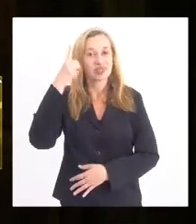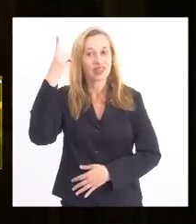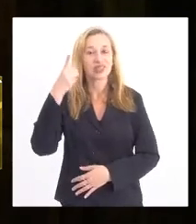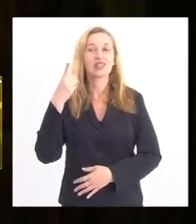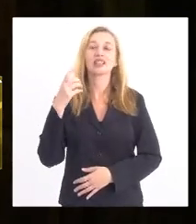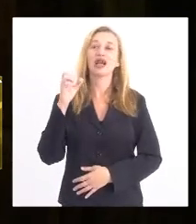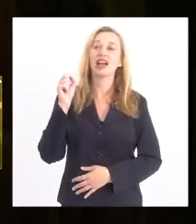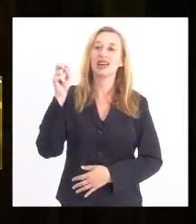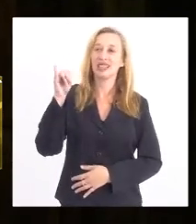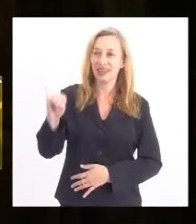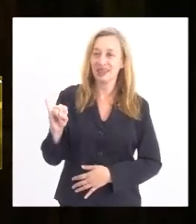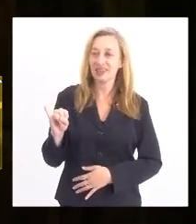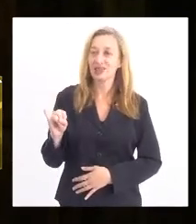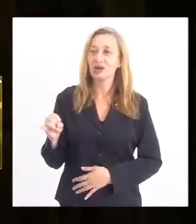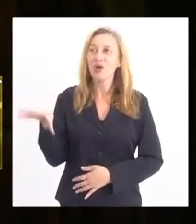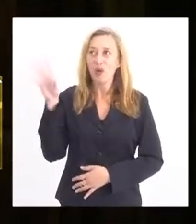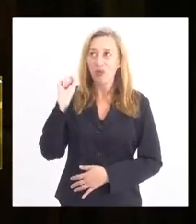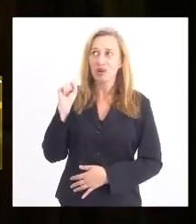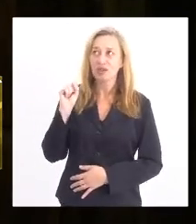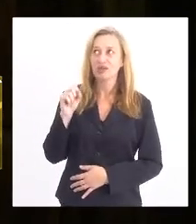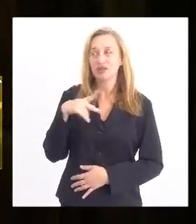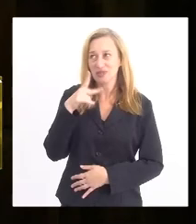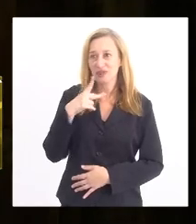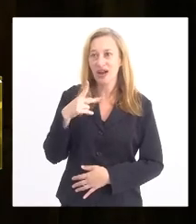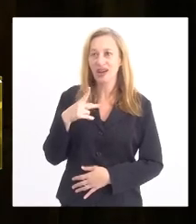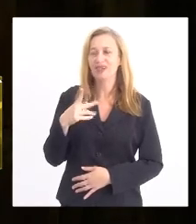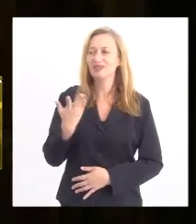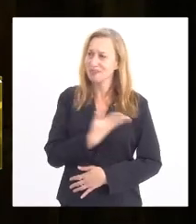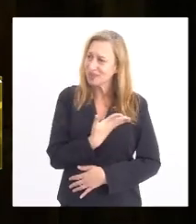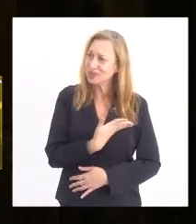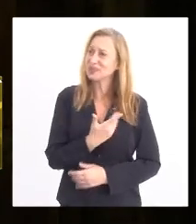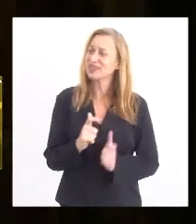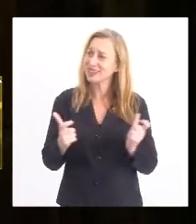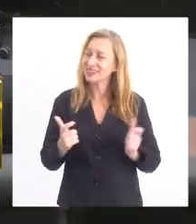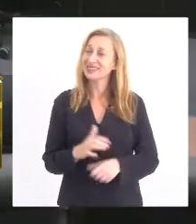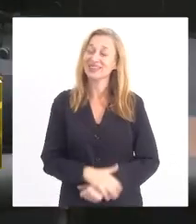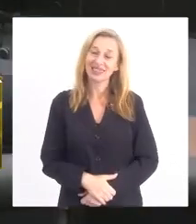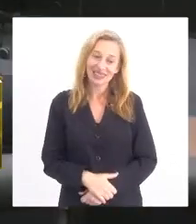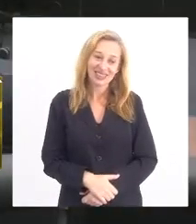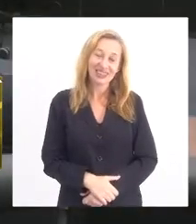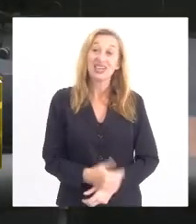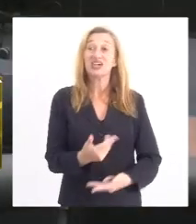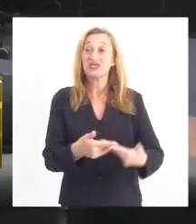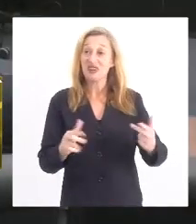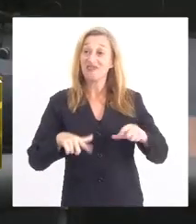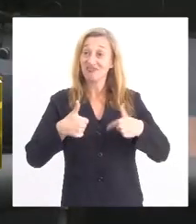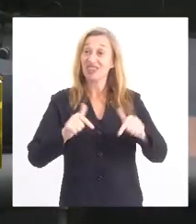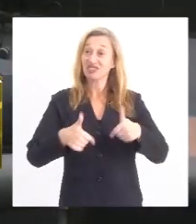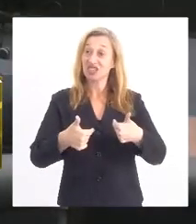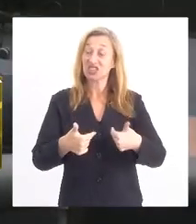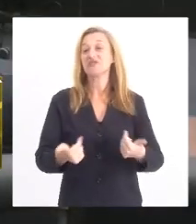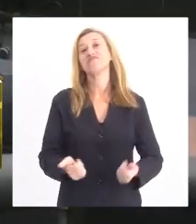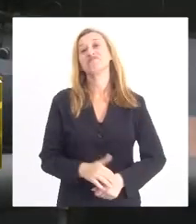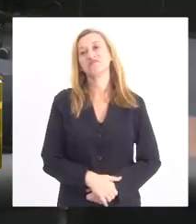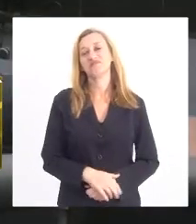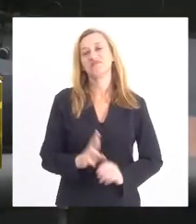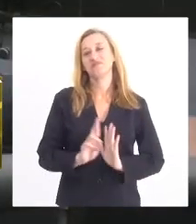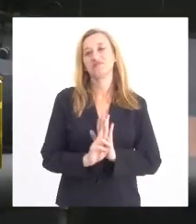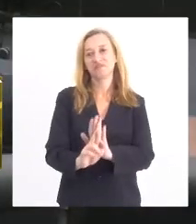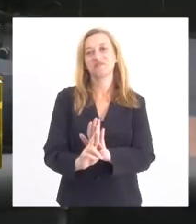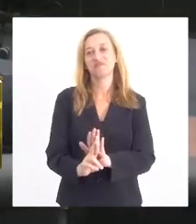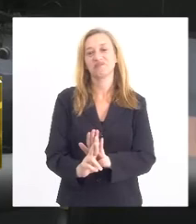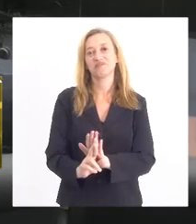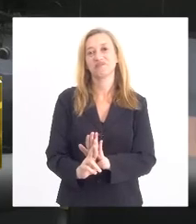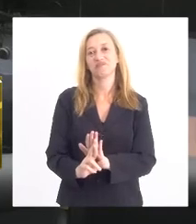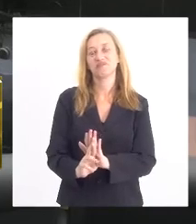Hélio Lopes ouvir suas palavras deputada Lopes grande companheiro de várias ações você representando